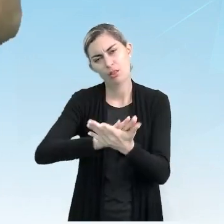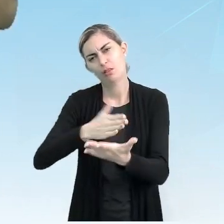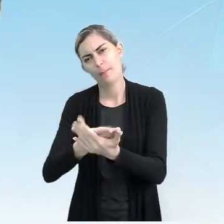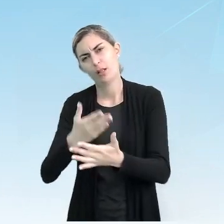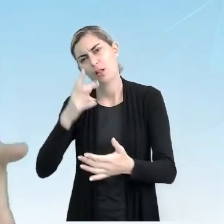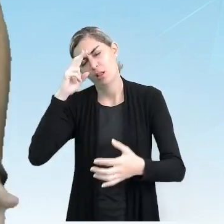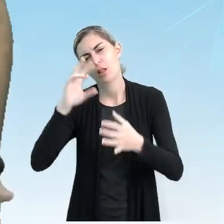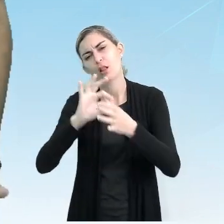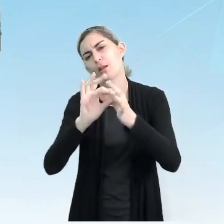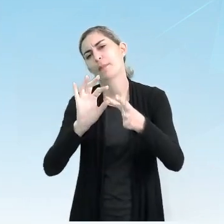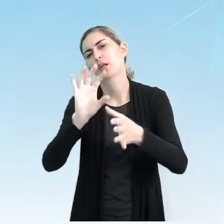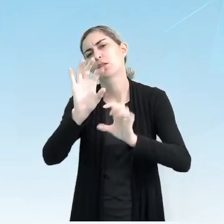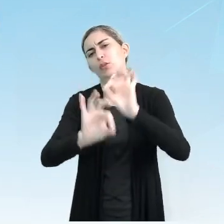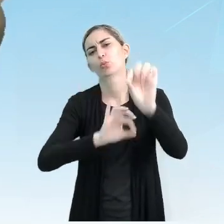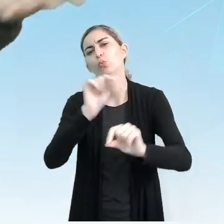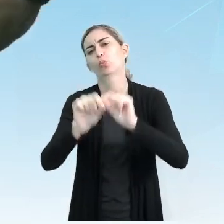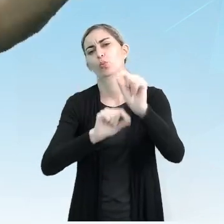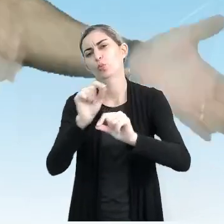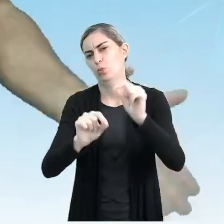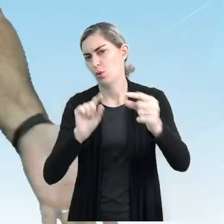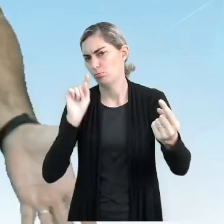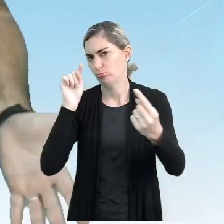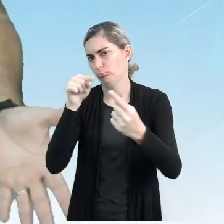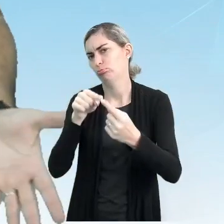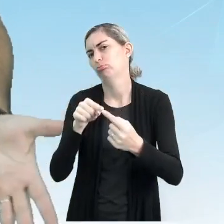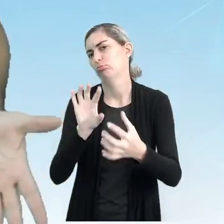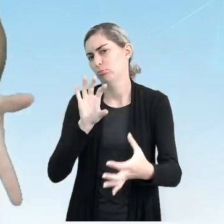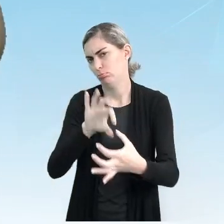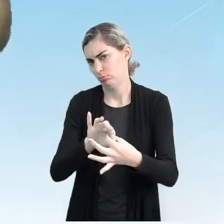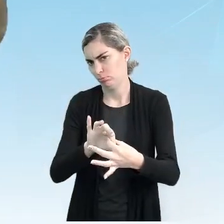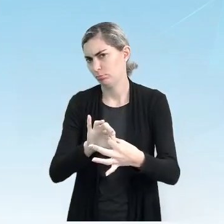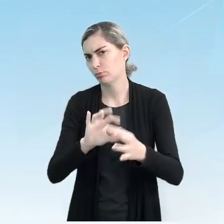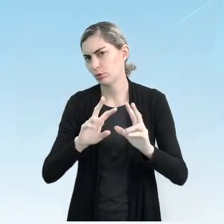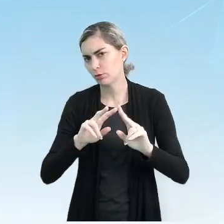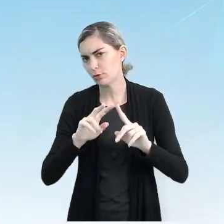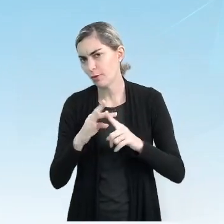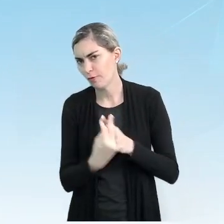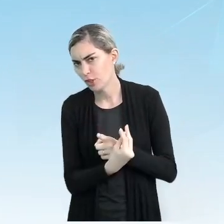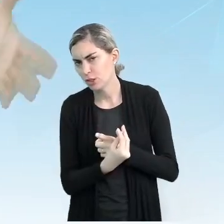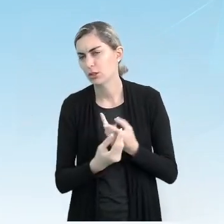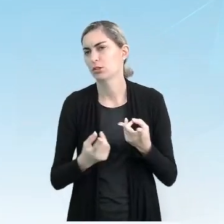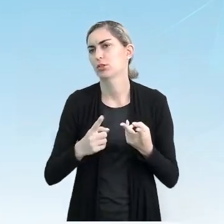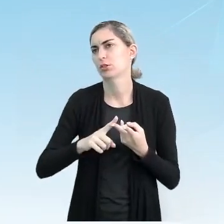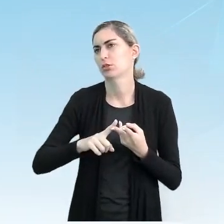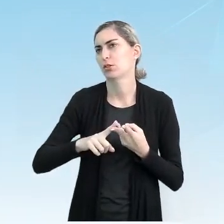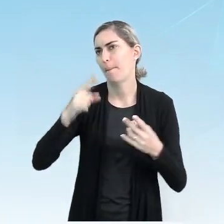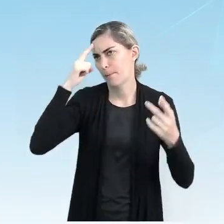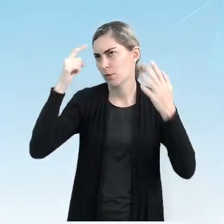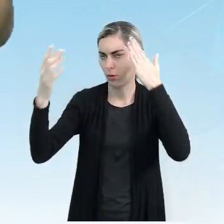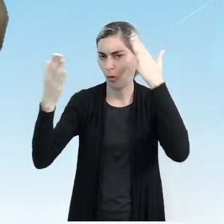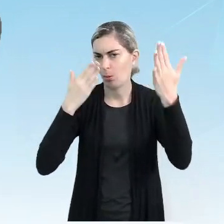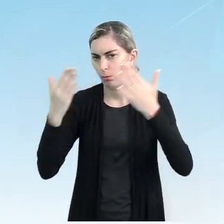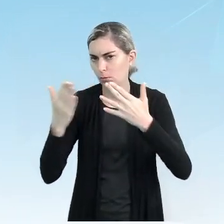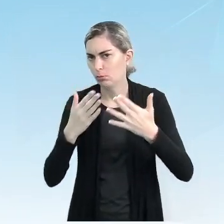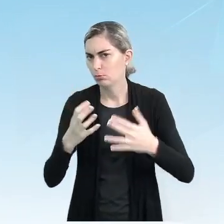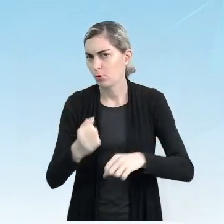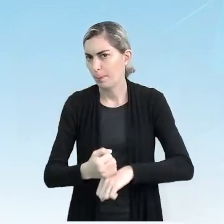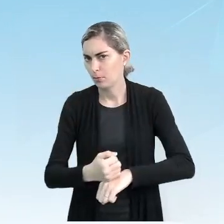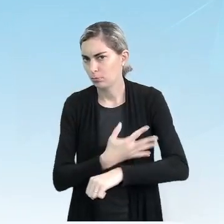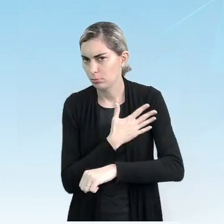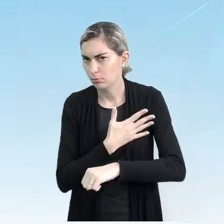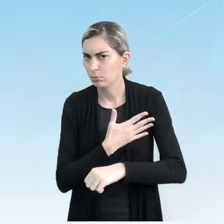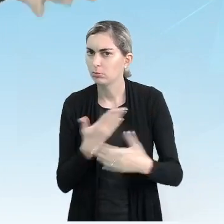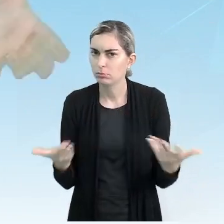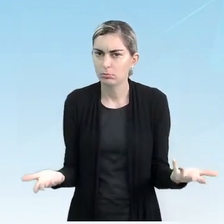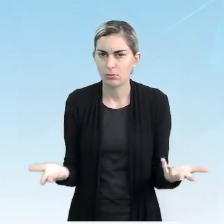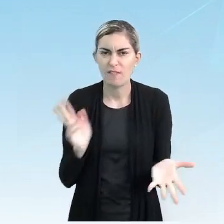liberdade? A liberdade tem uma associação se envolvendo com a questão física, com a questão psicológica, com a questão emocional. Será